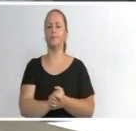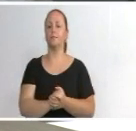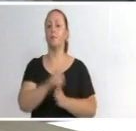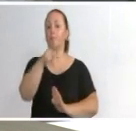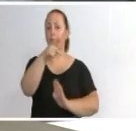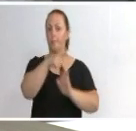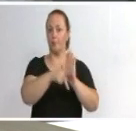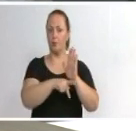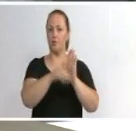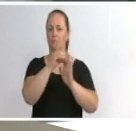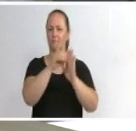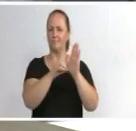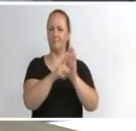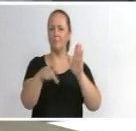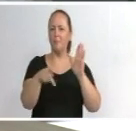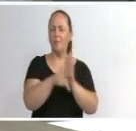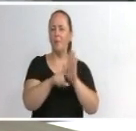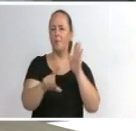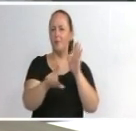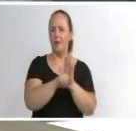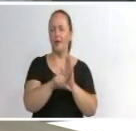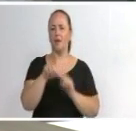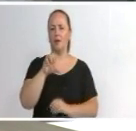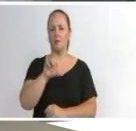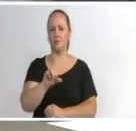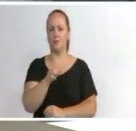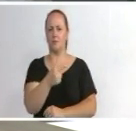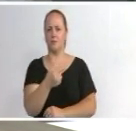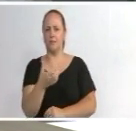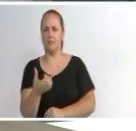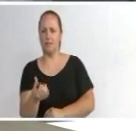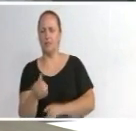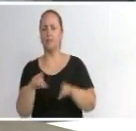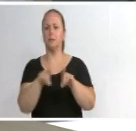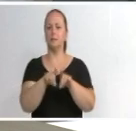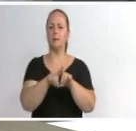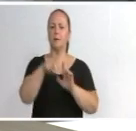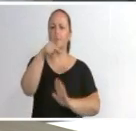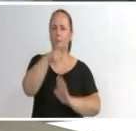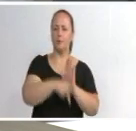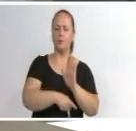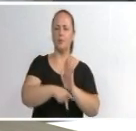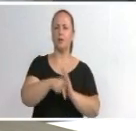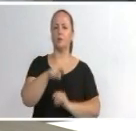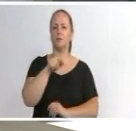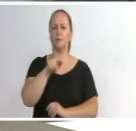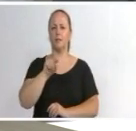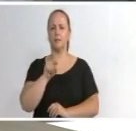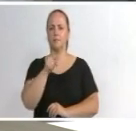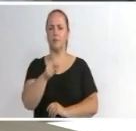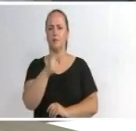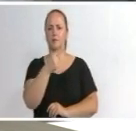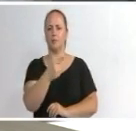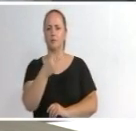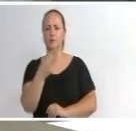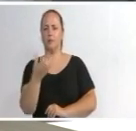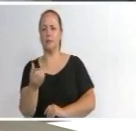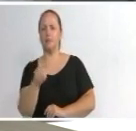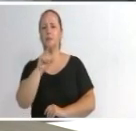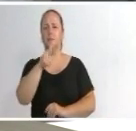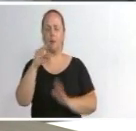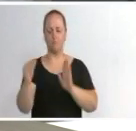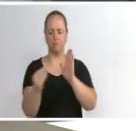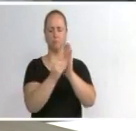de decreto legislativo 926 e projeto de lei 7136. Ambos à ordem do